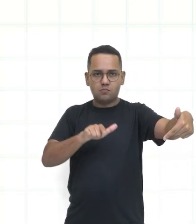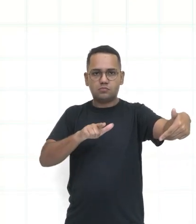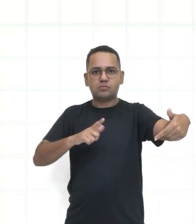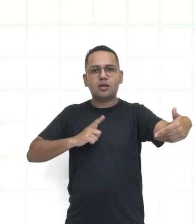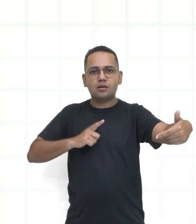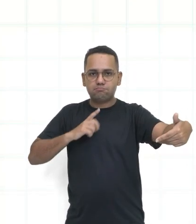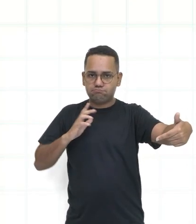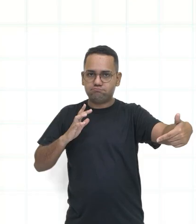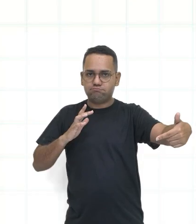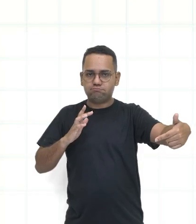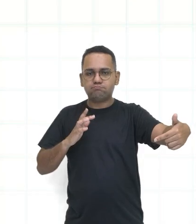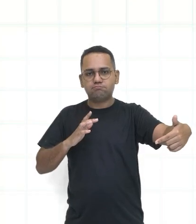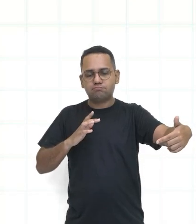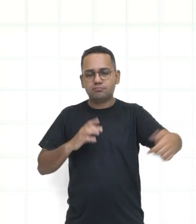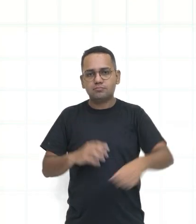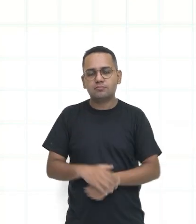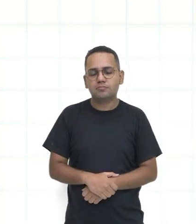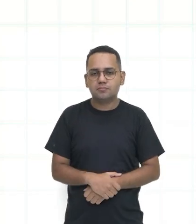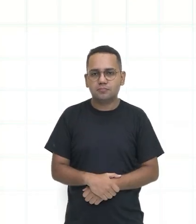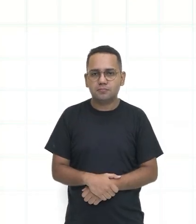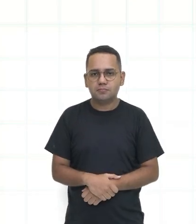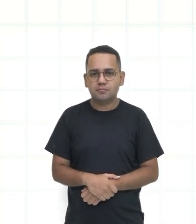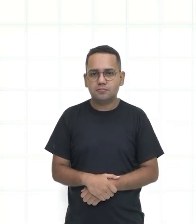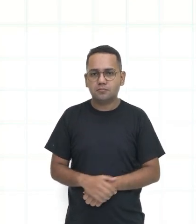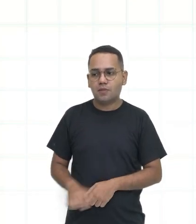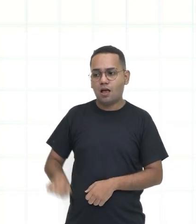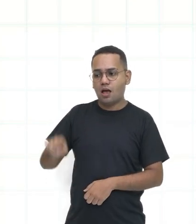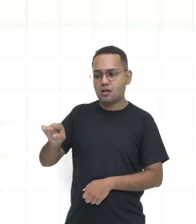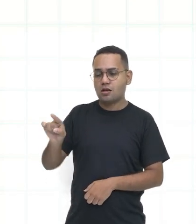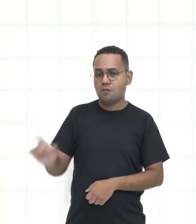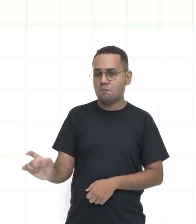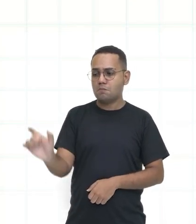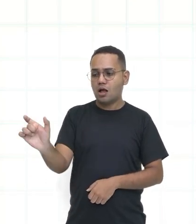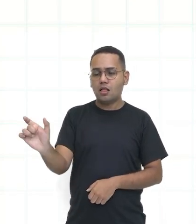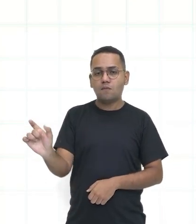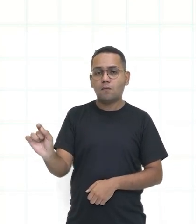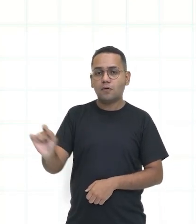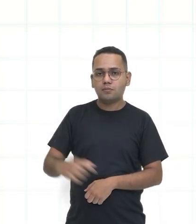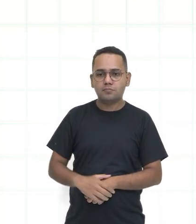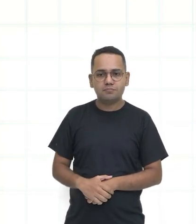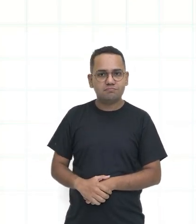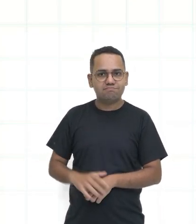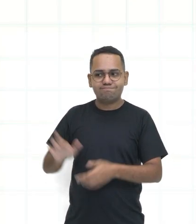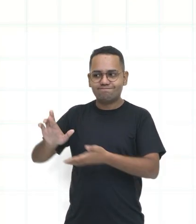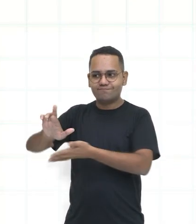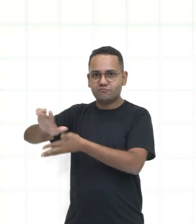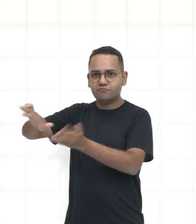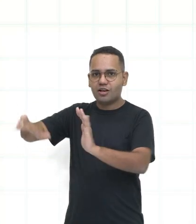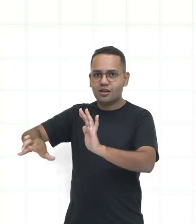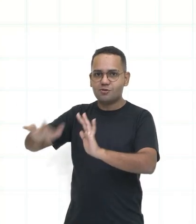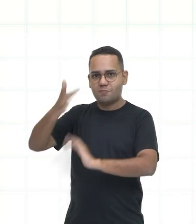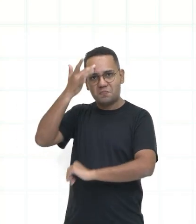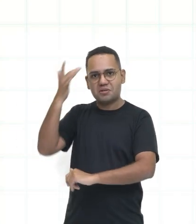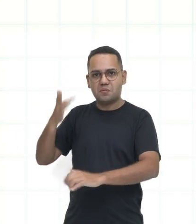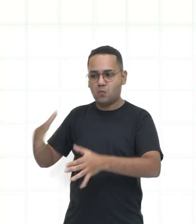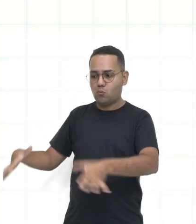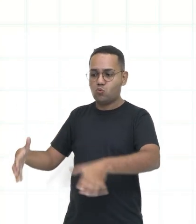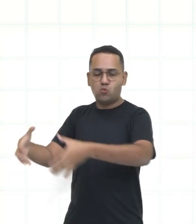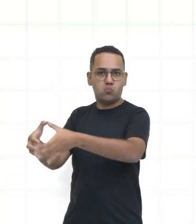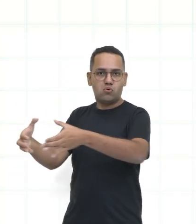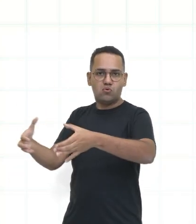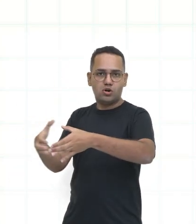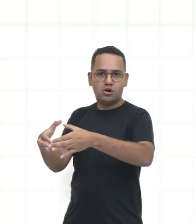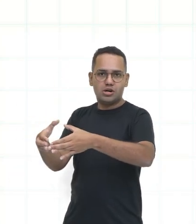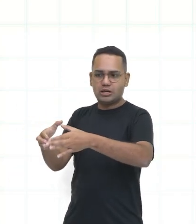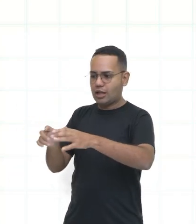sempre dois, tá? No caso do one another, eu vou utilizar quando for mais de duas pessoas, né? Mais de